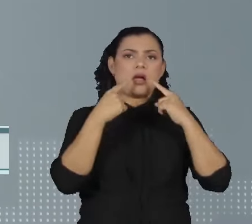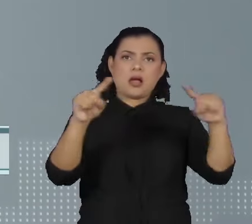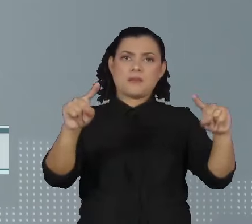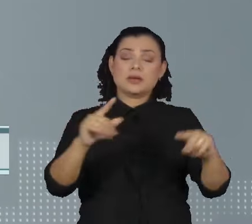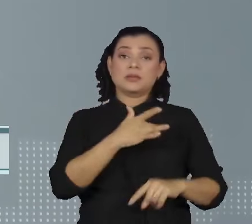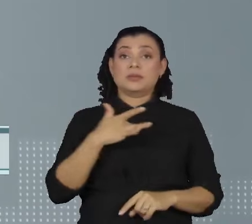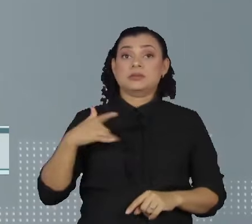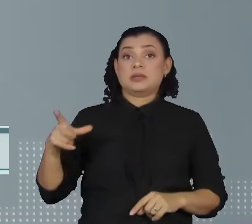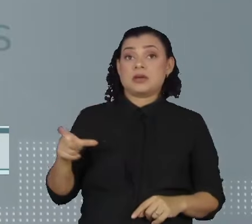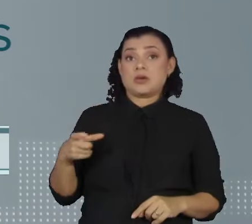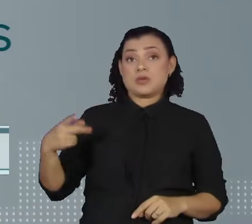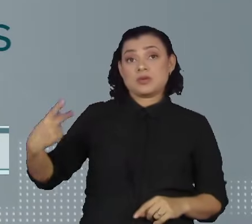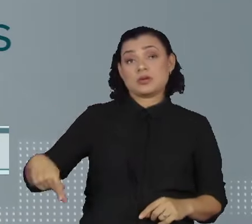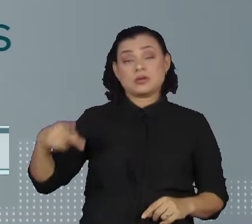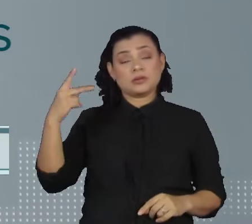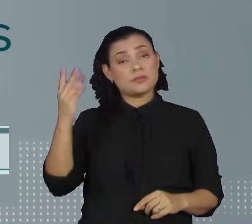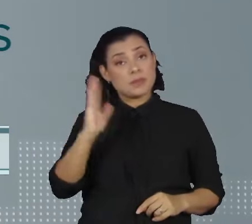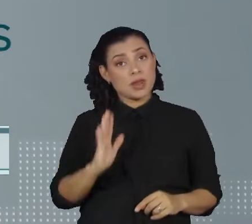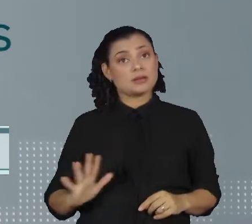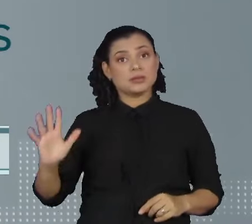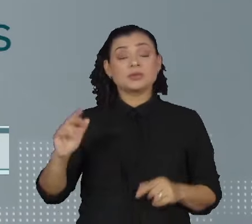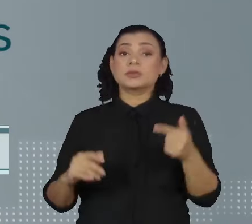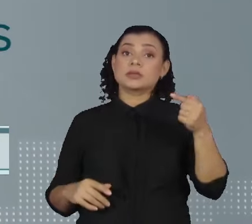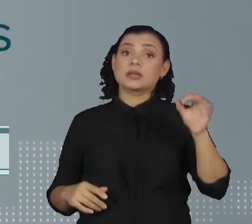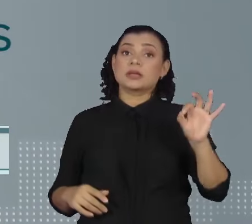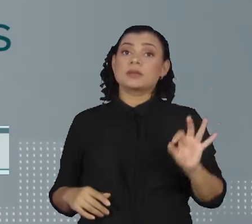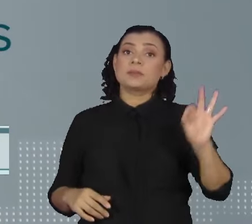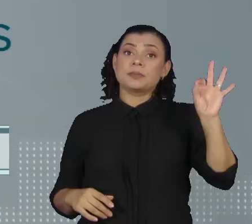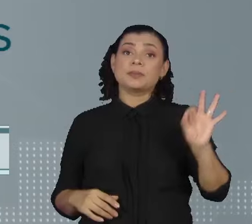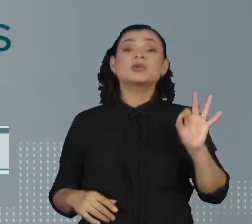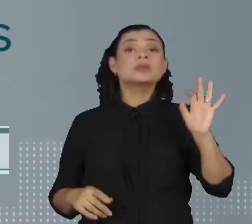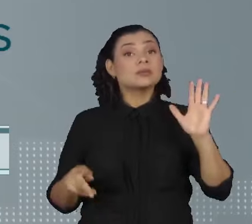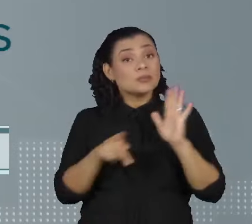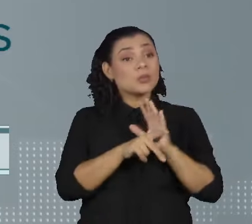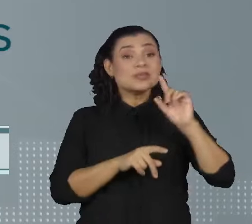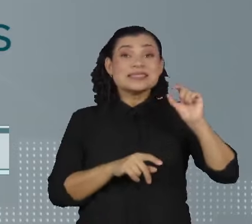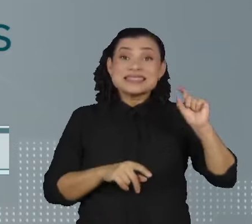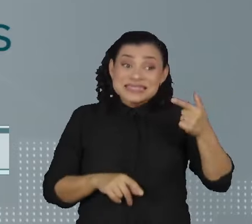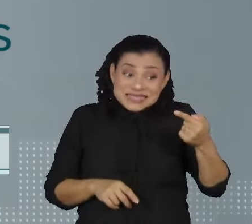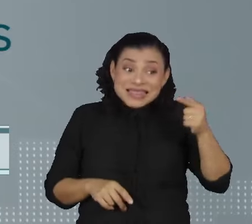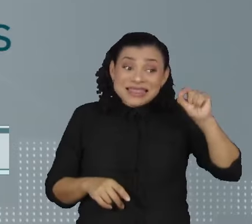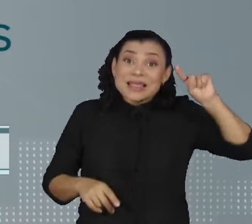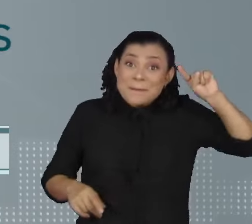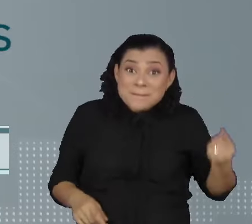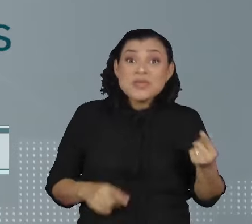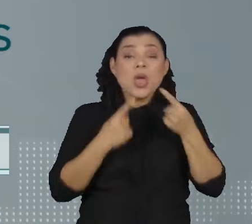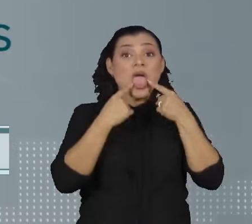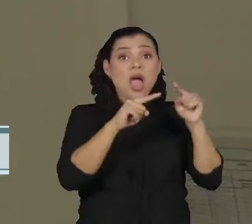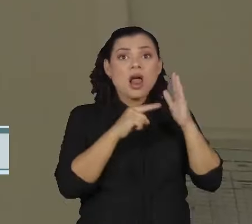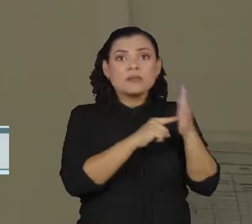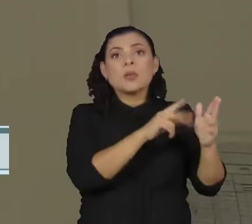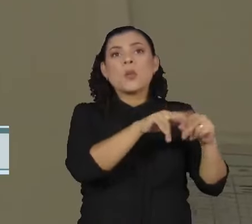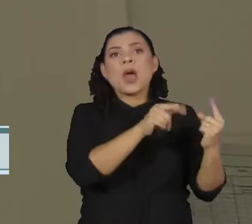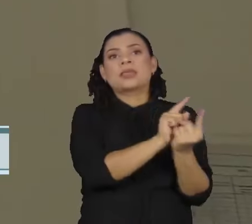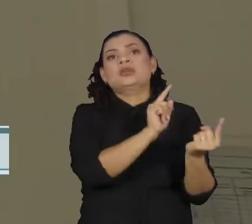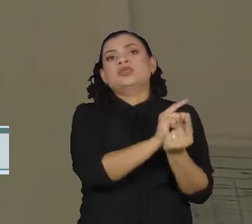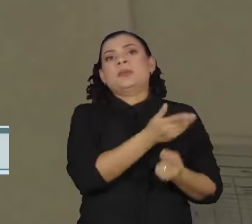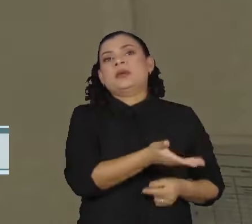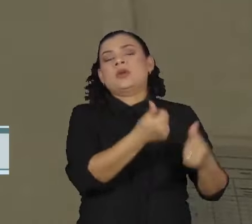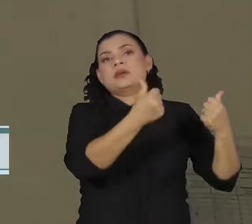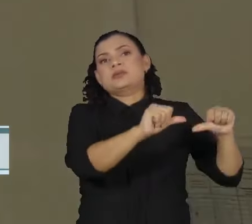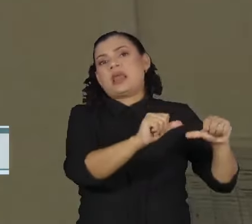no Brasil. Quase 70 mil eram em relação a cancelamento unilateral do atendimento. A suspensão